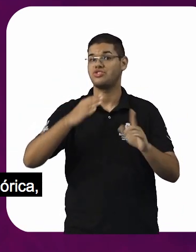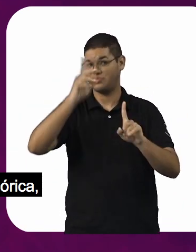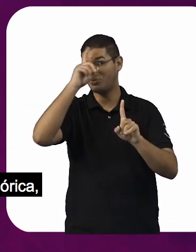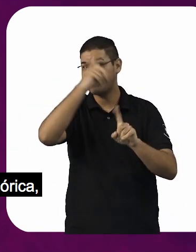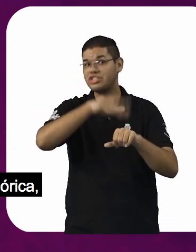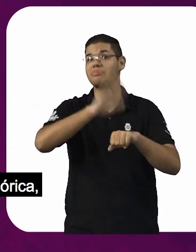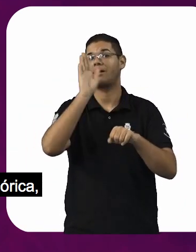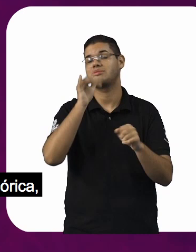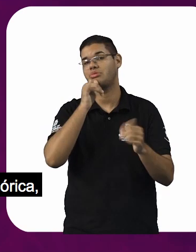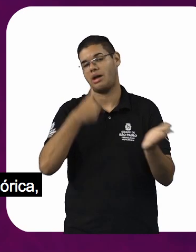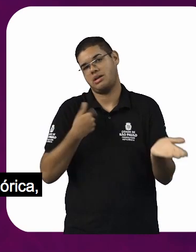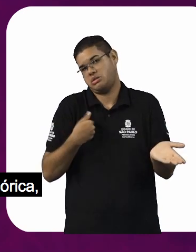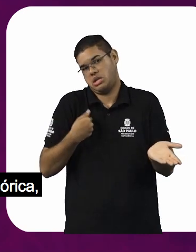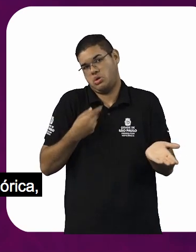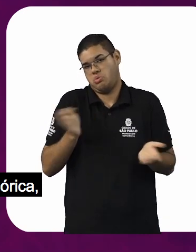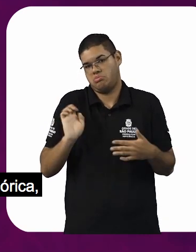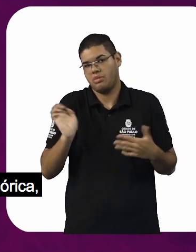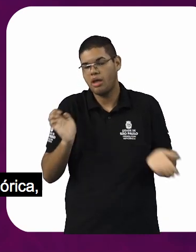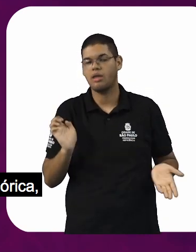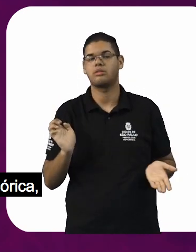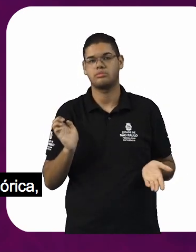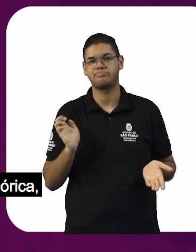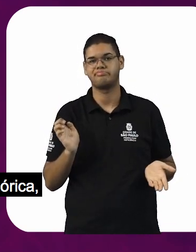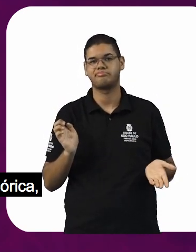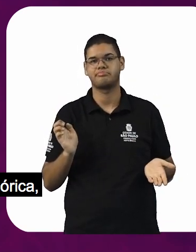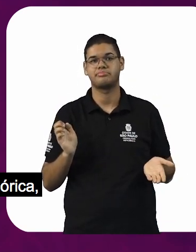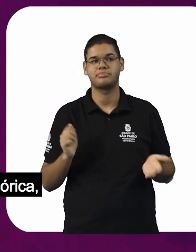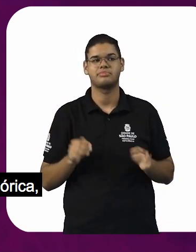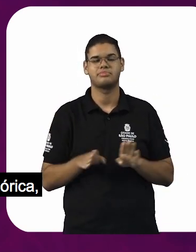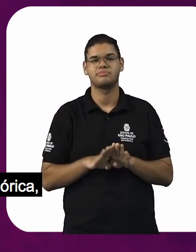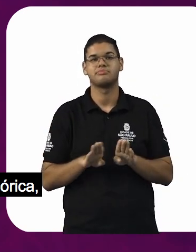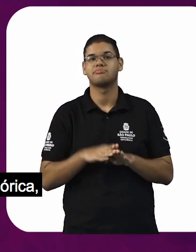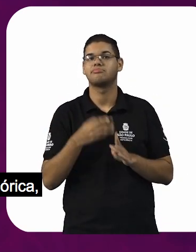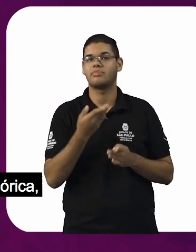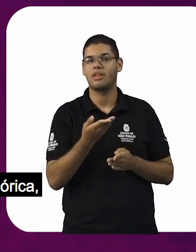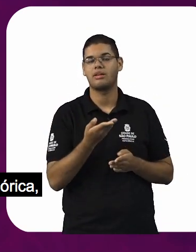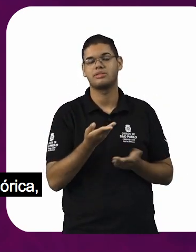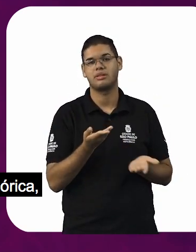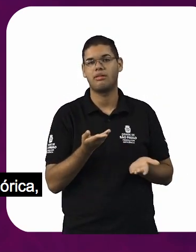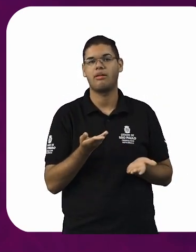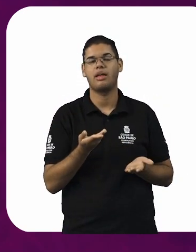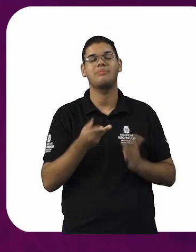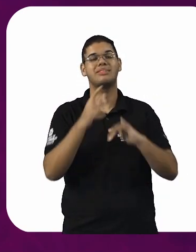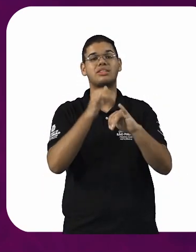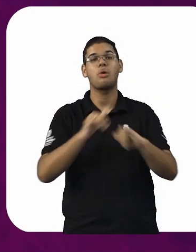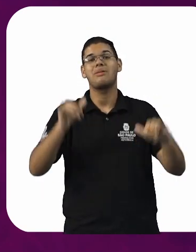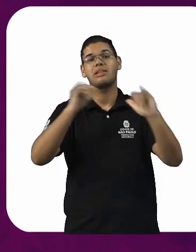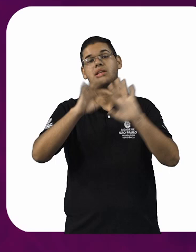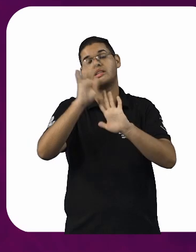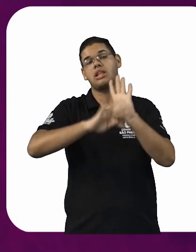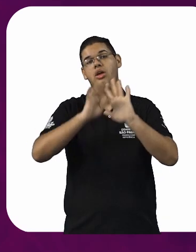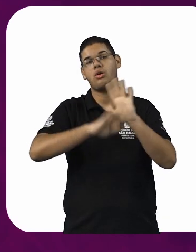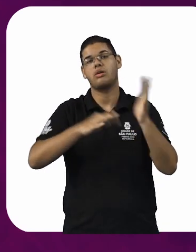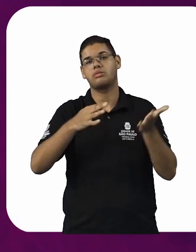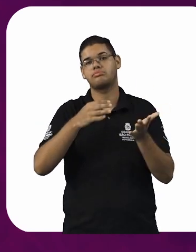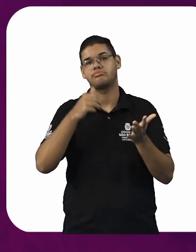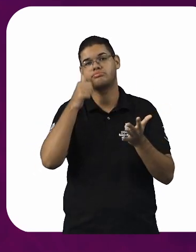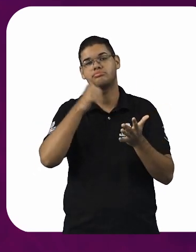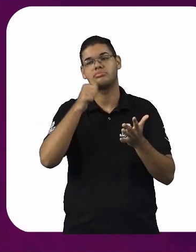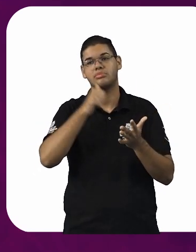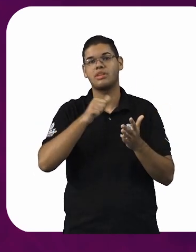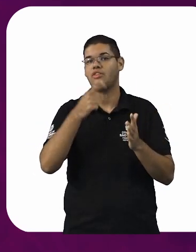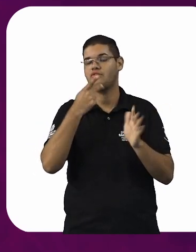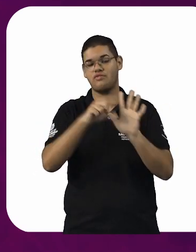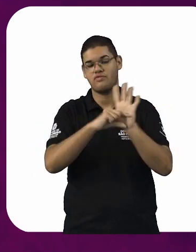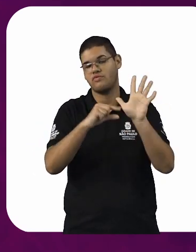né, a homofobia. No caso interseccional, né, para dar uma fundamentação teórica, Djamila Ribeiro cita a Grada